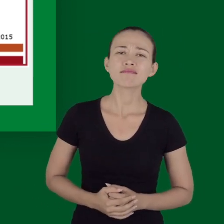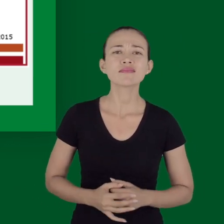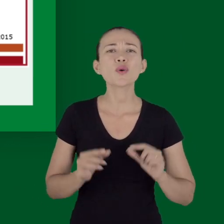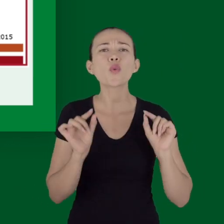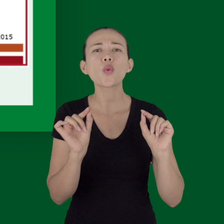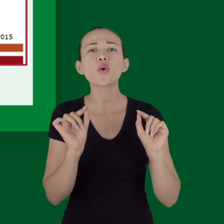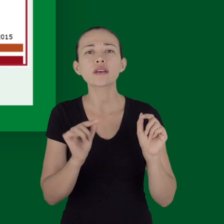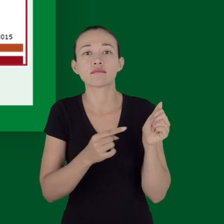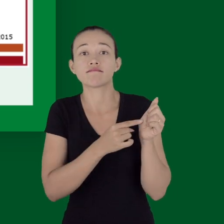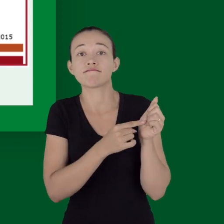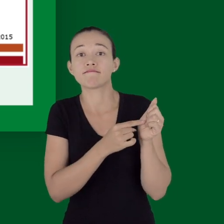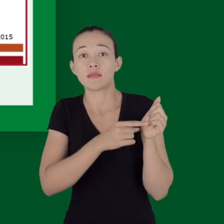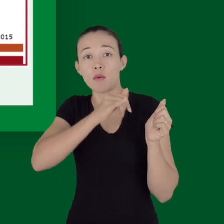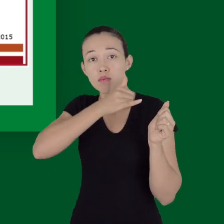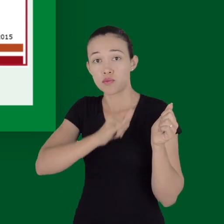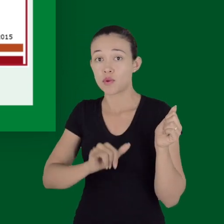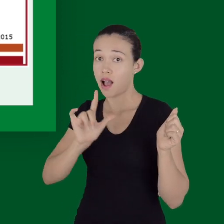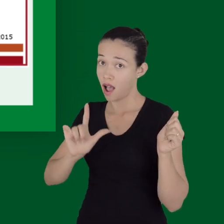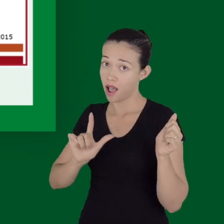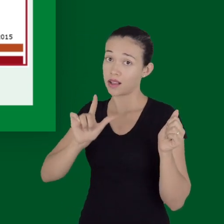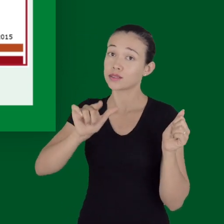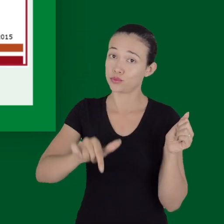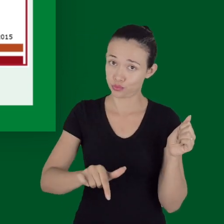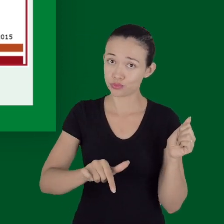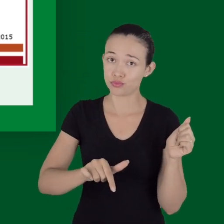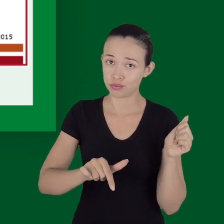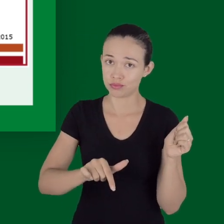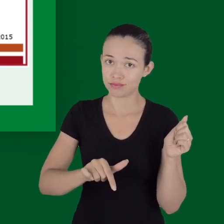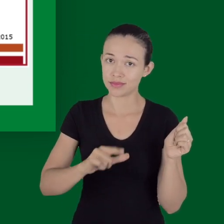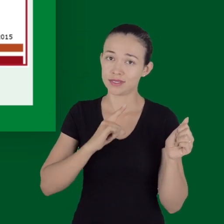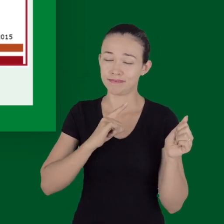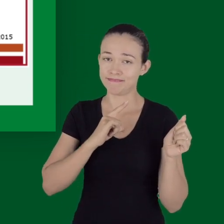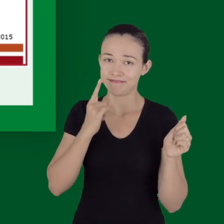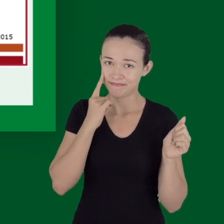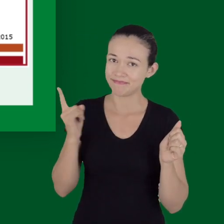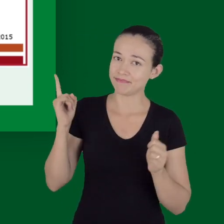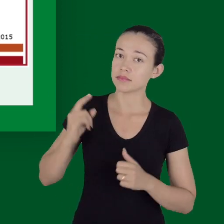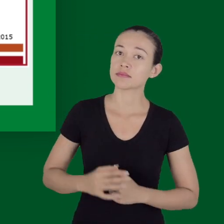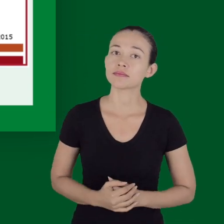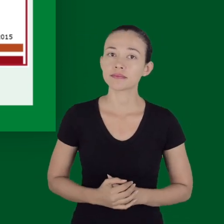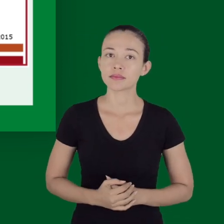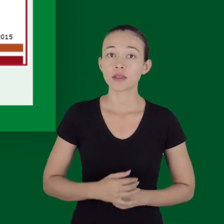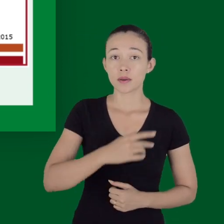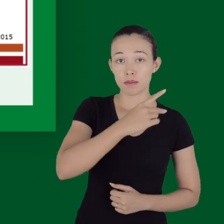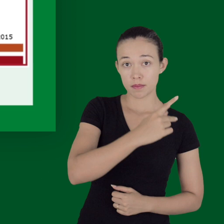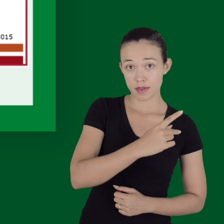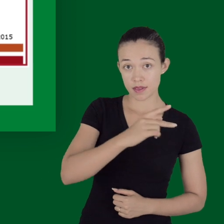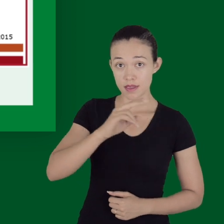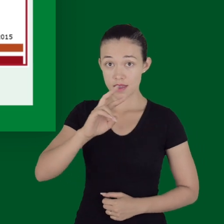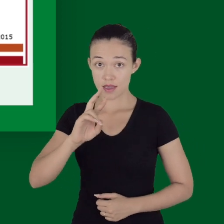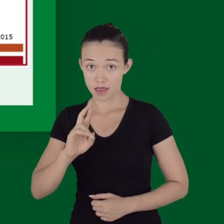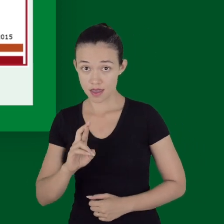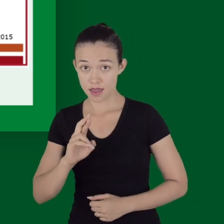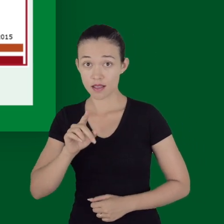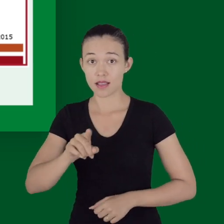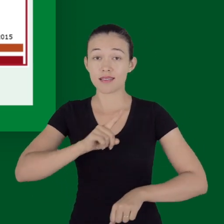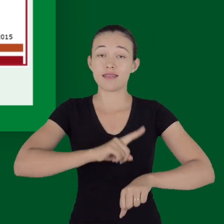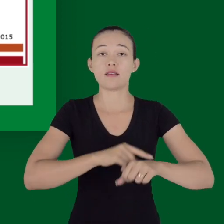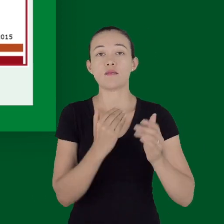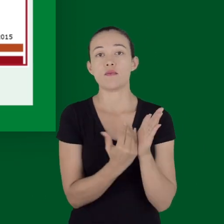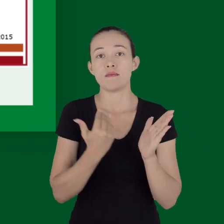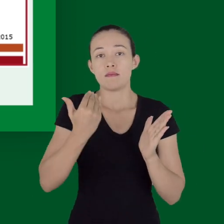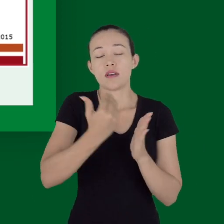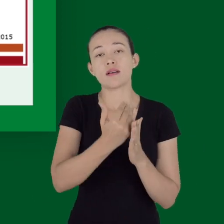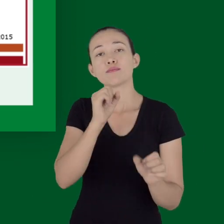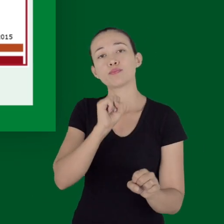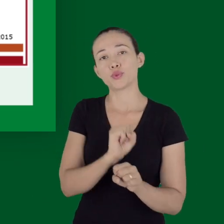um atraso no AV, né? E no caso do BAV de primeiro, existe apenas um prolongamento do intervalo PR entre o